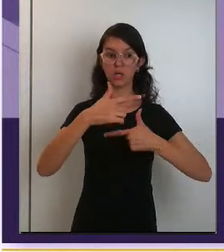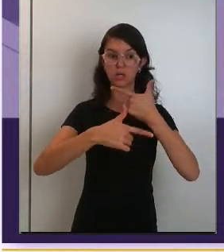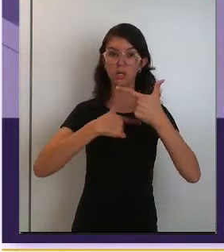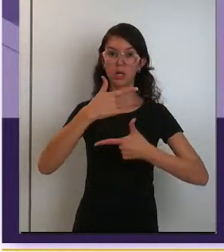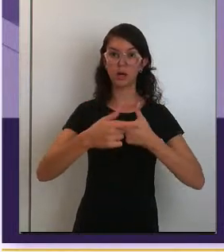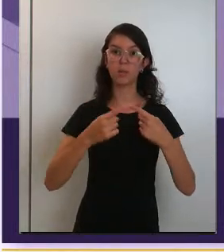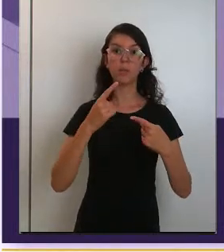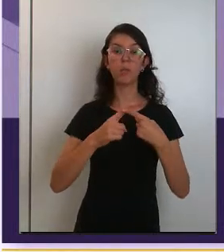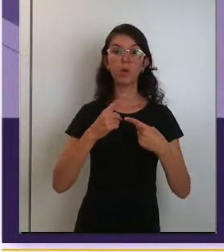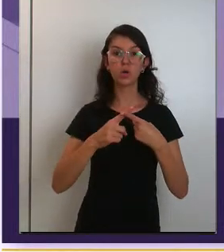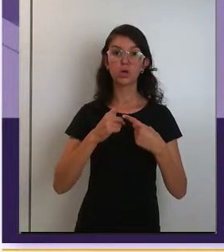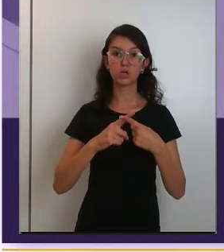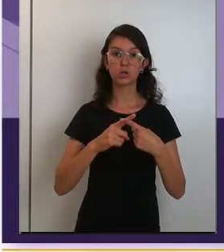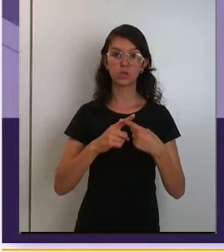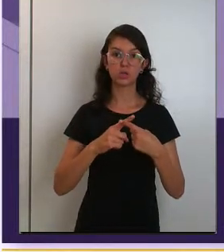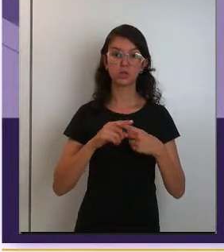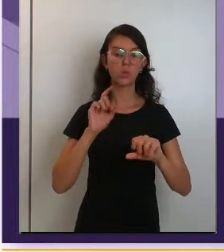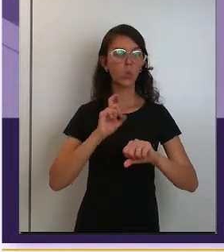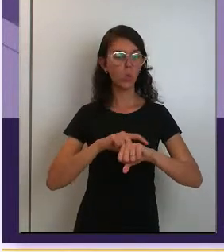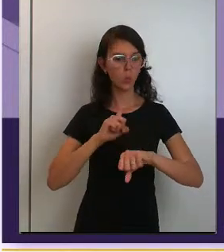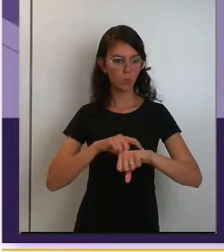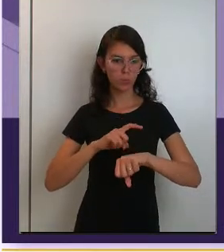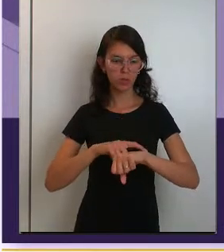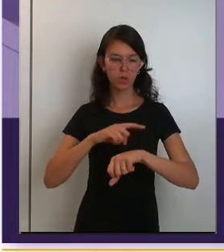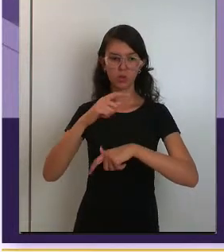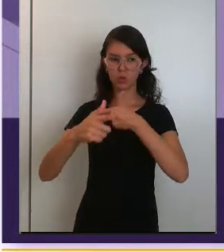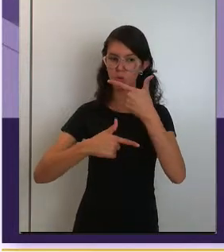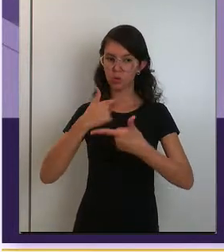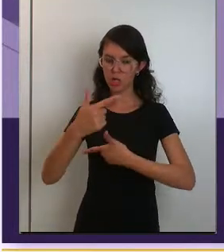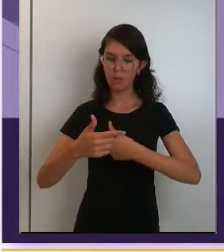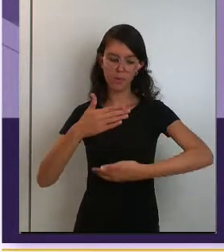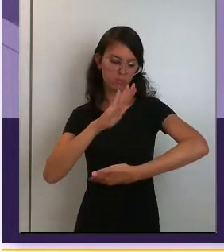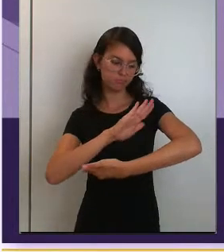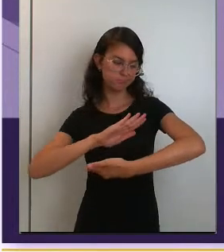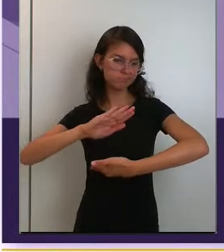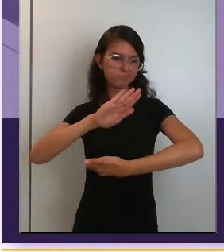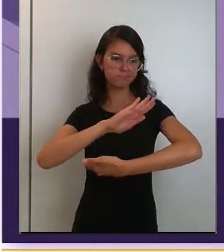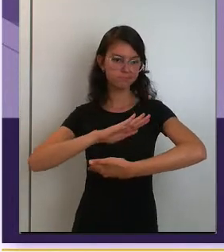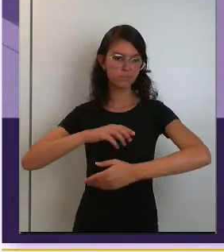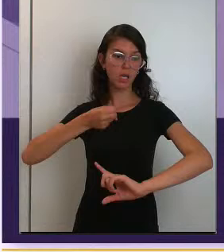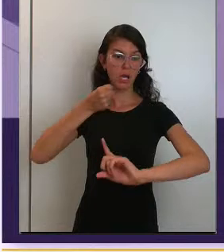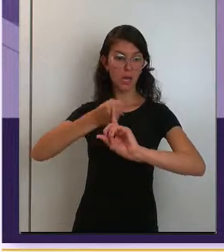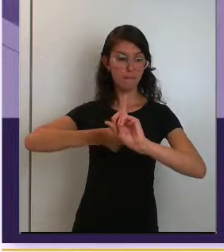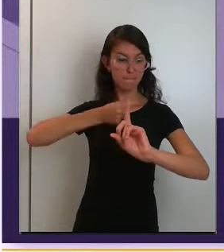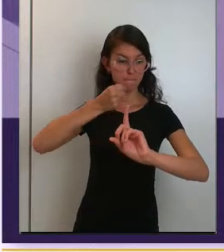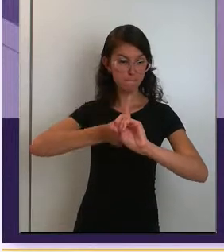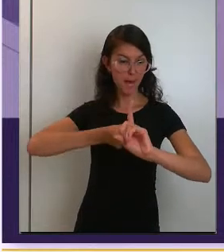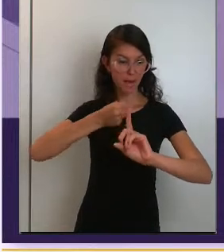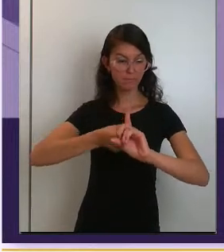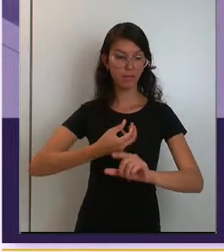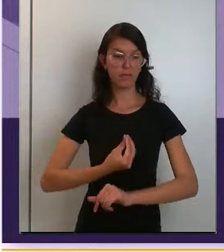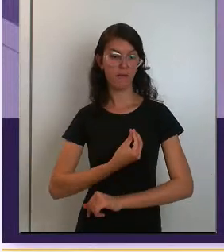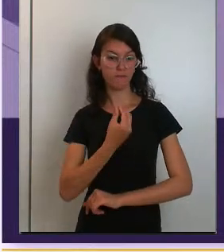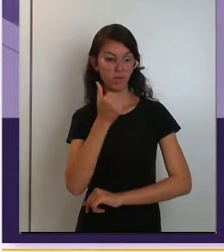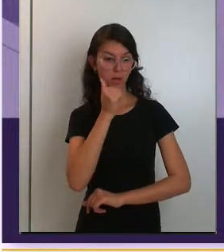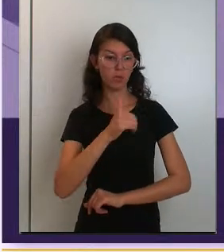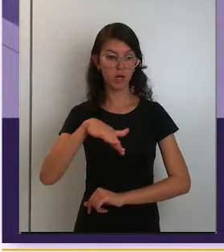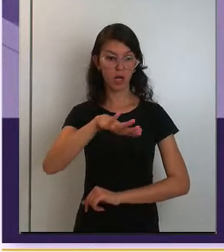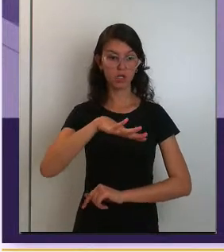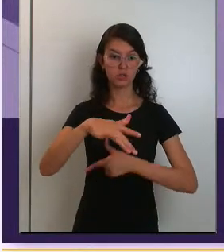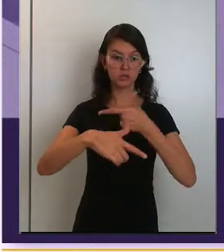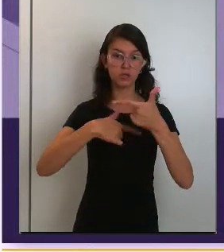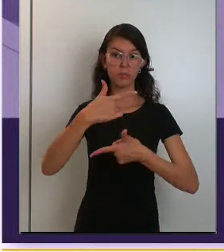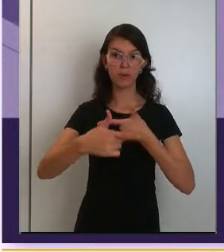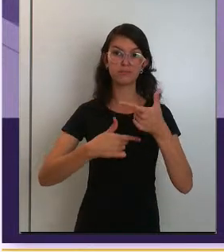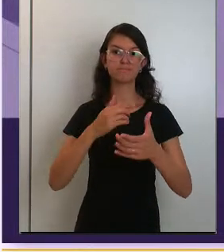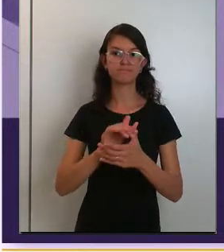é porque, a partir do momento que o trabalho reprodutivo impacta negativamente na vida da mulher no trabalho,